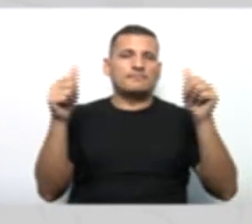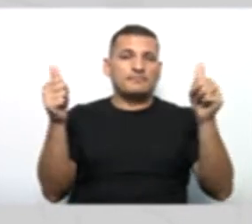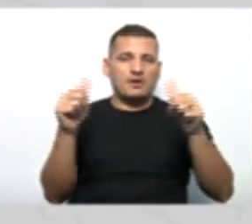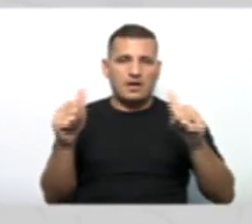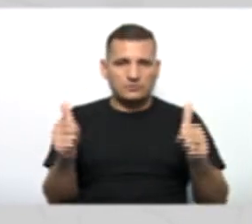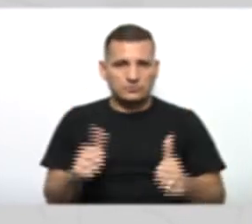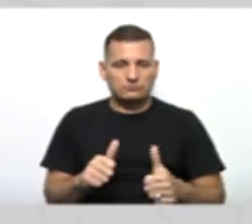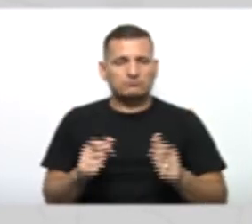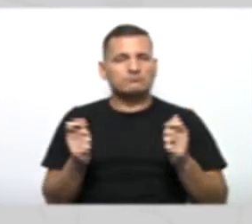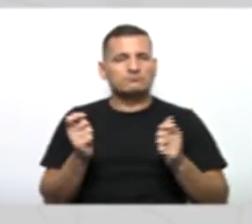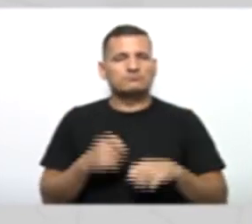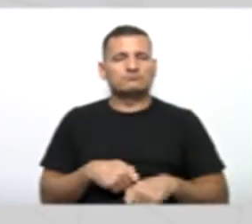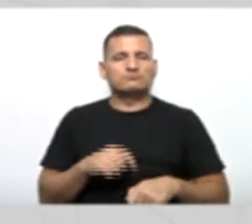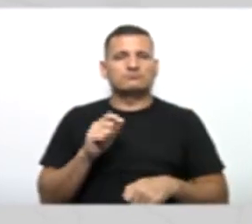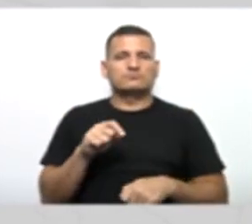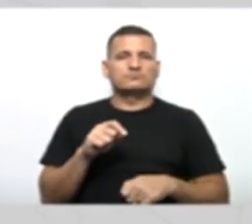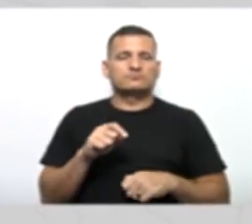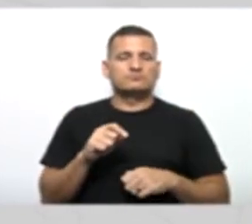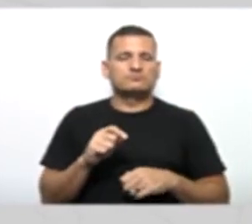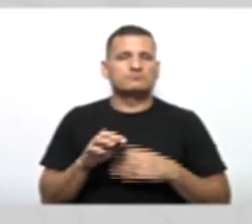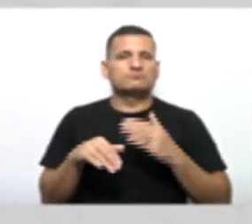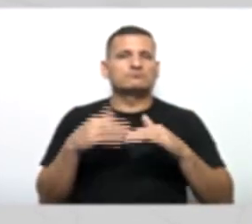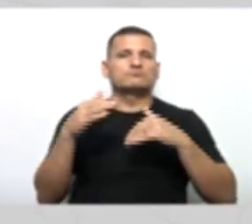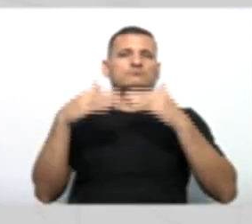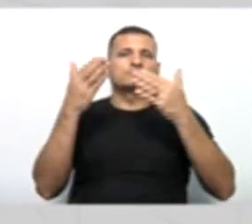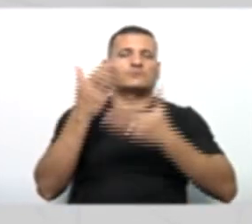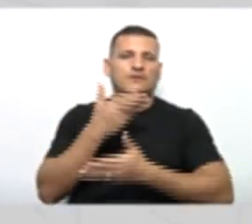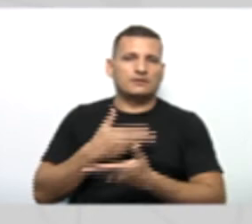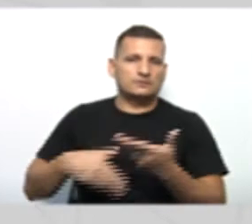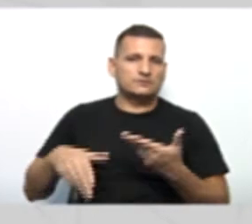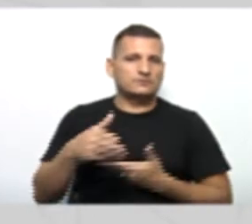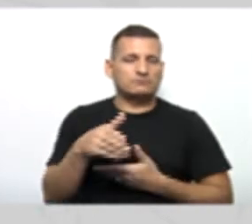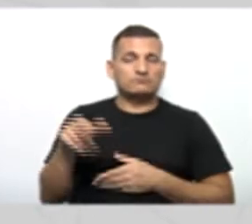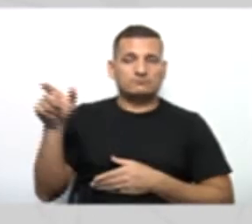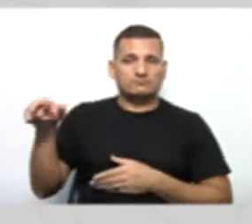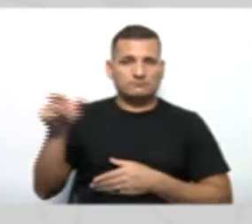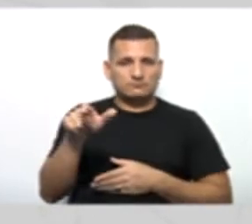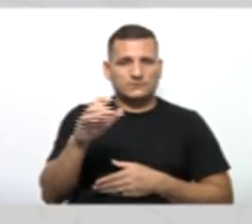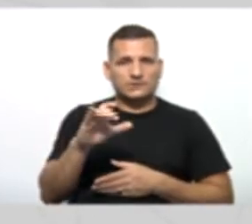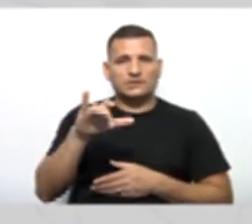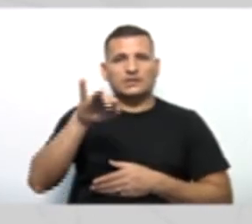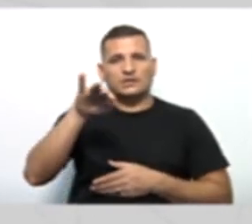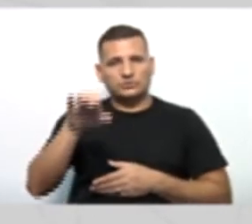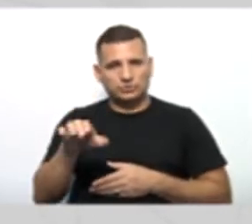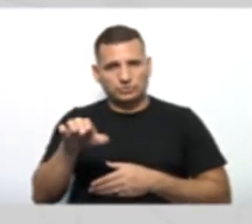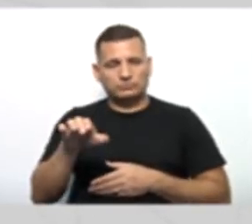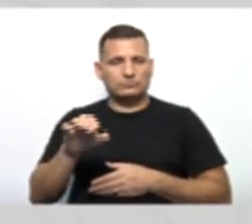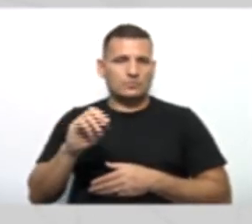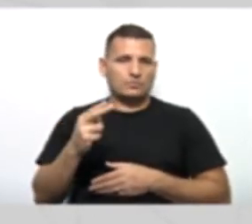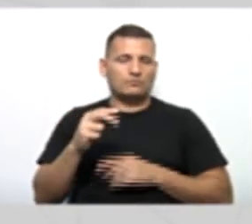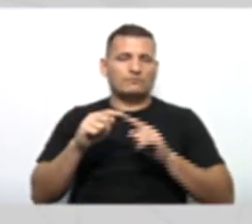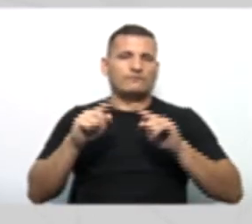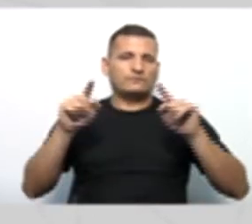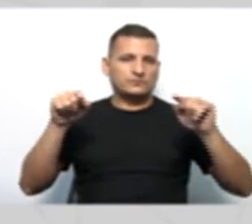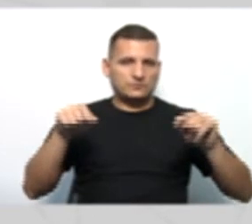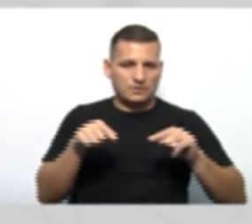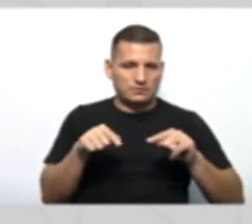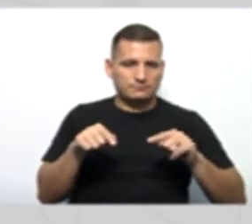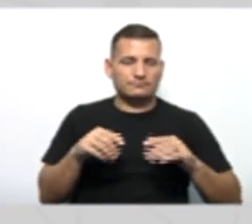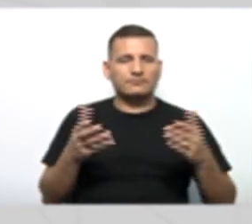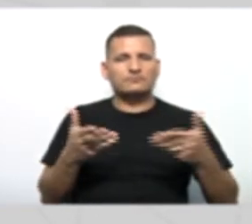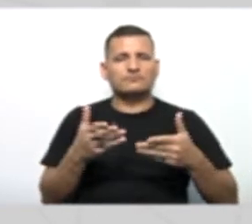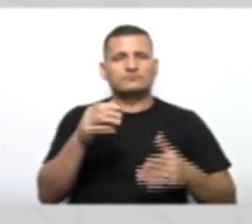permitirá o crescimento da relação entre empregados e clientes a respeito da ética profissional empresarial assinale